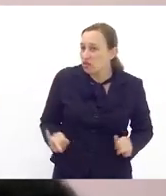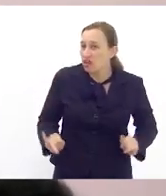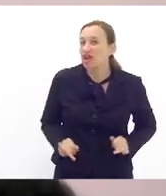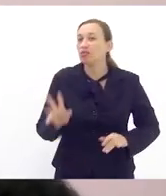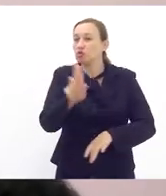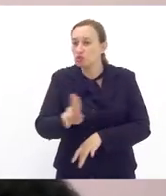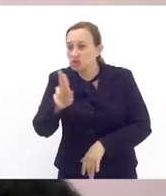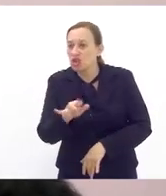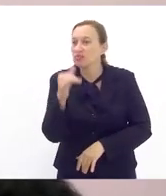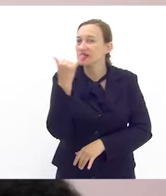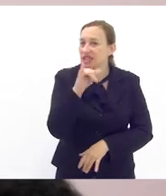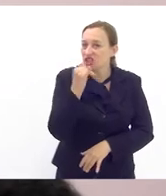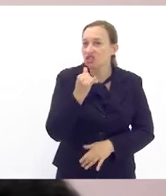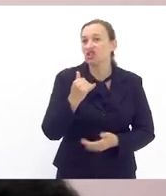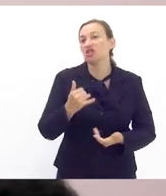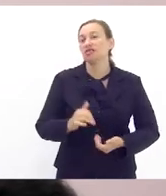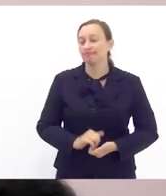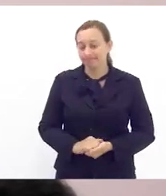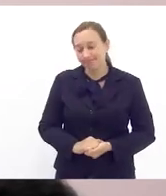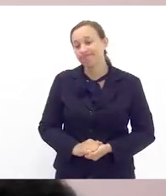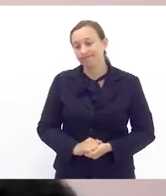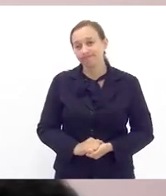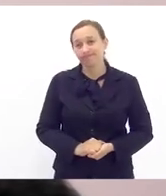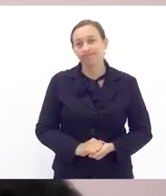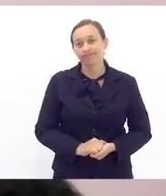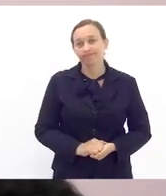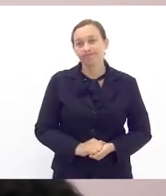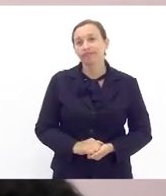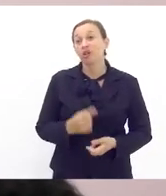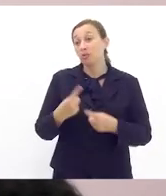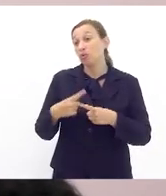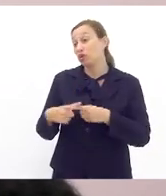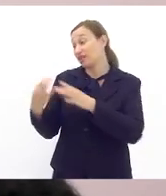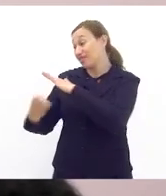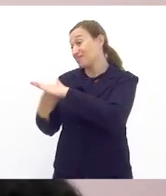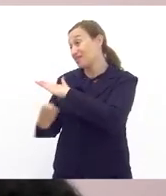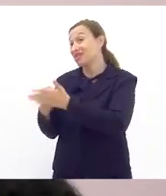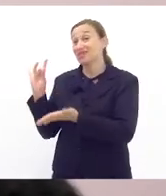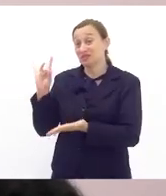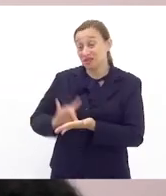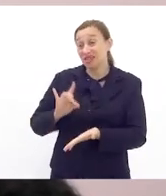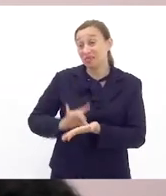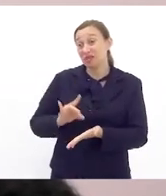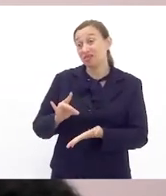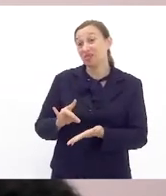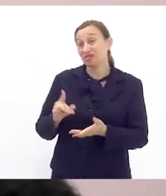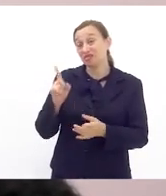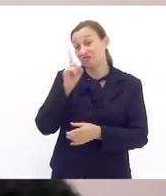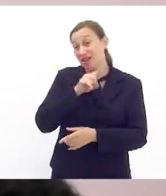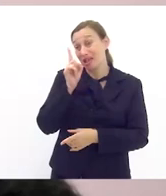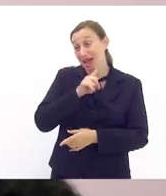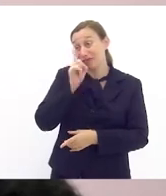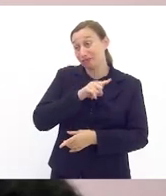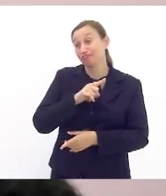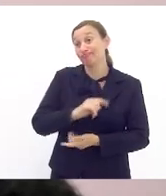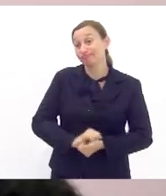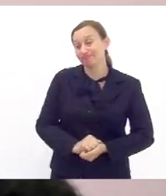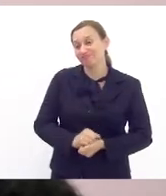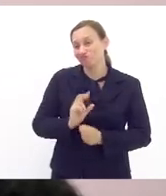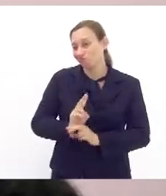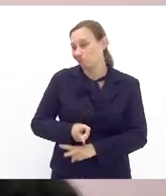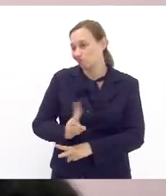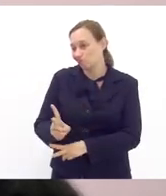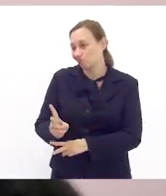conclusão que nós chegamos sofremos porque as concessionárias realmente tem falhado muito continuidade